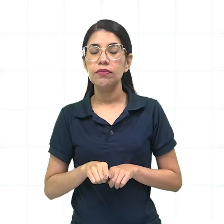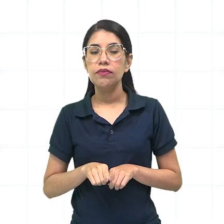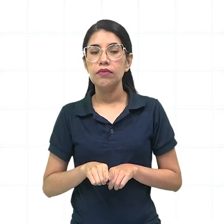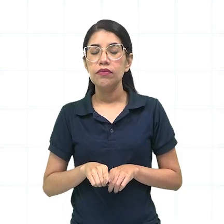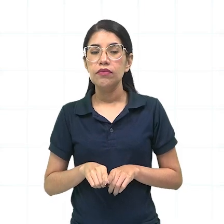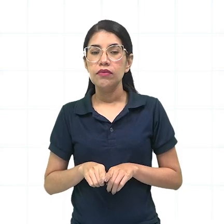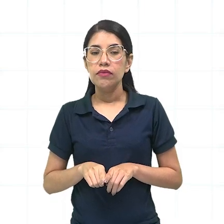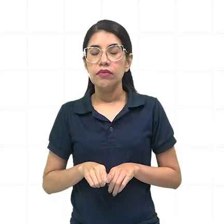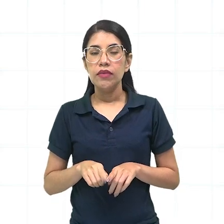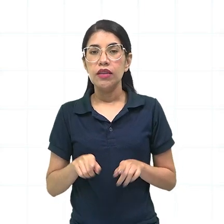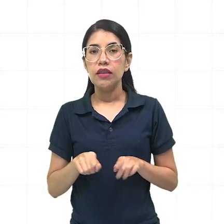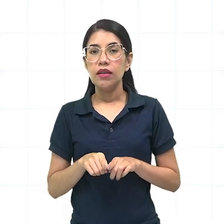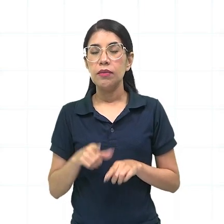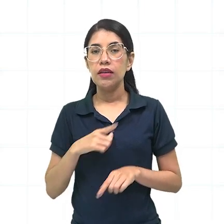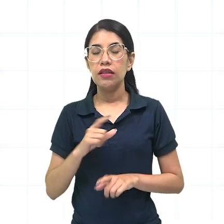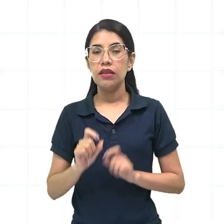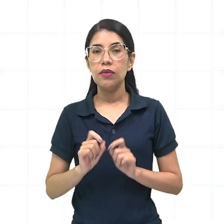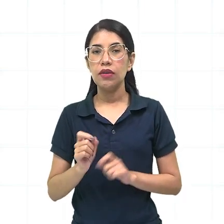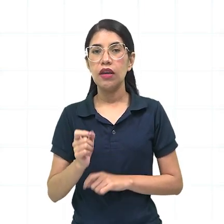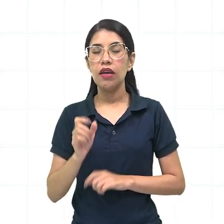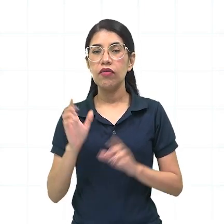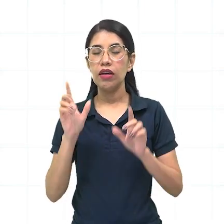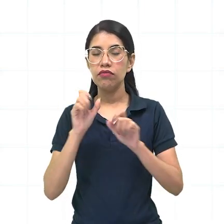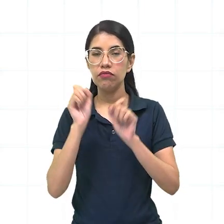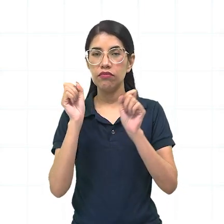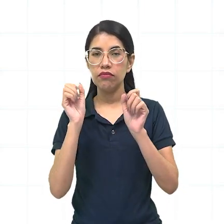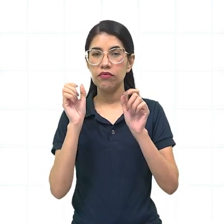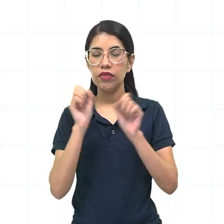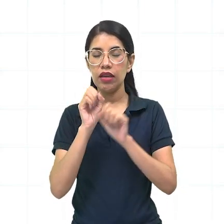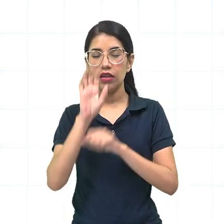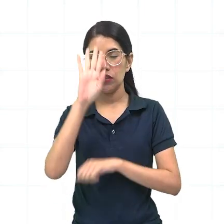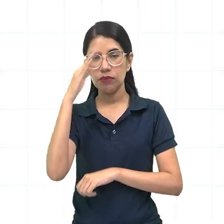aí ela vem seguida de inconsciência, a pessoa